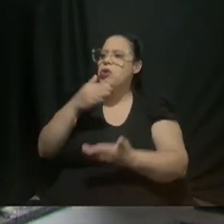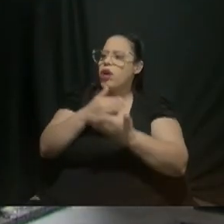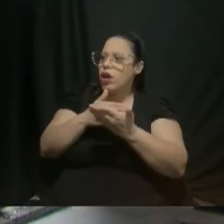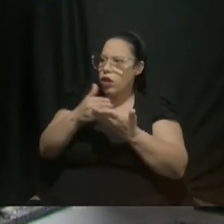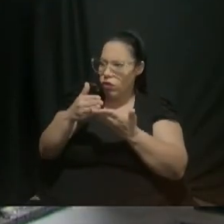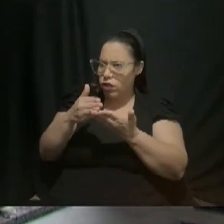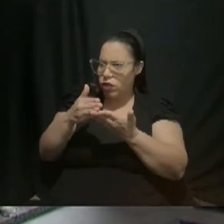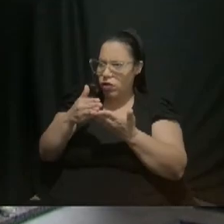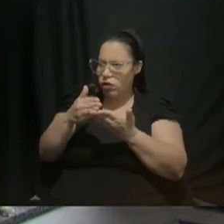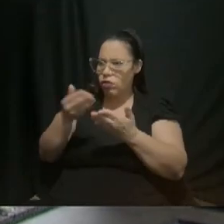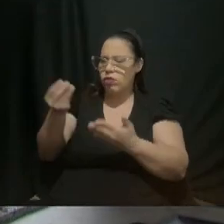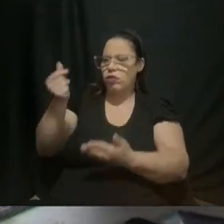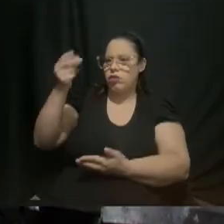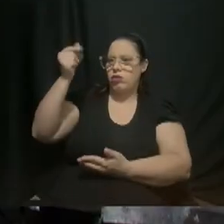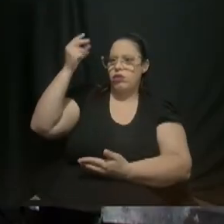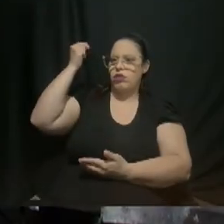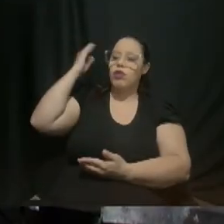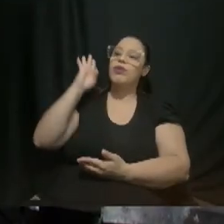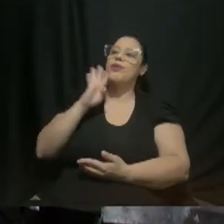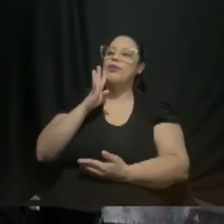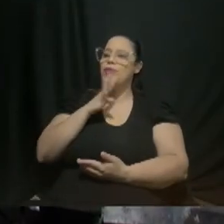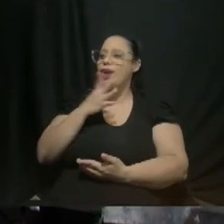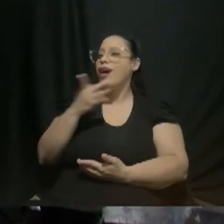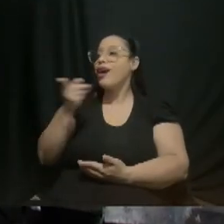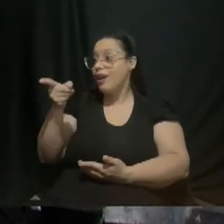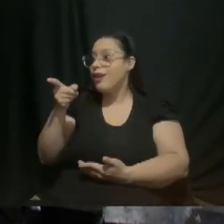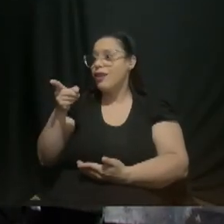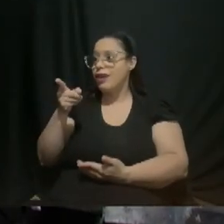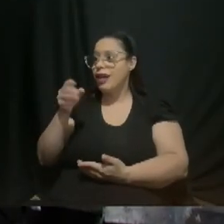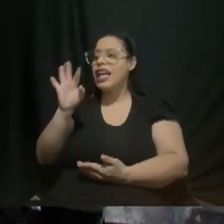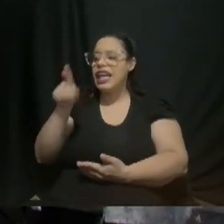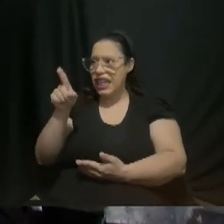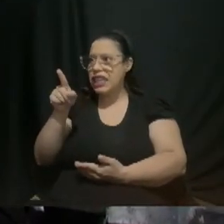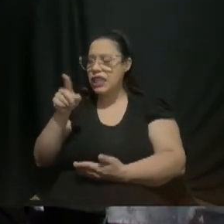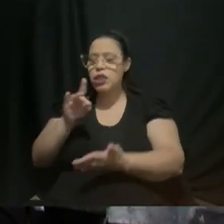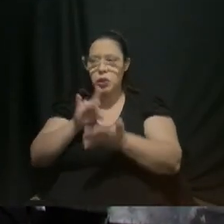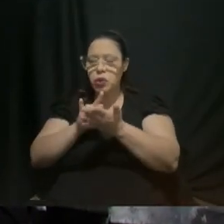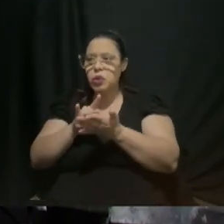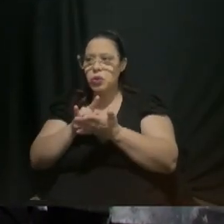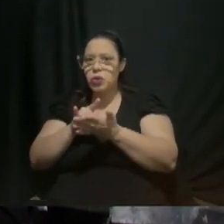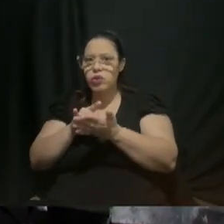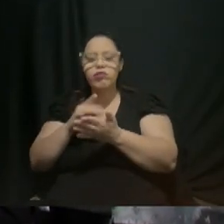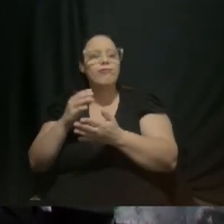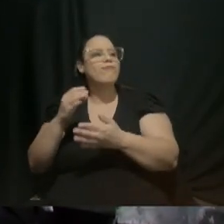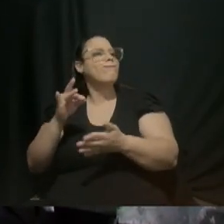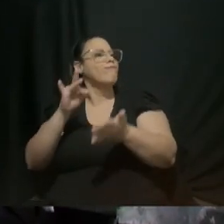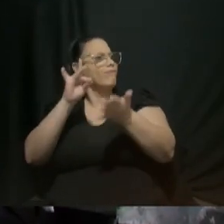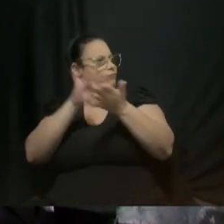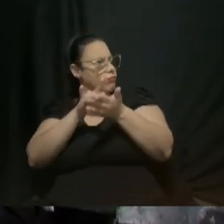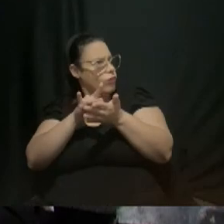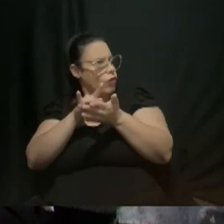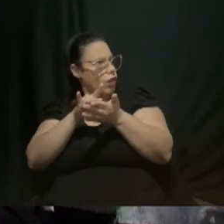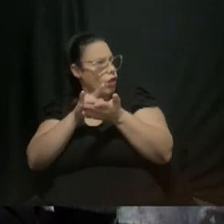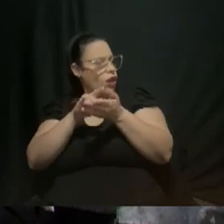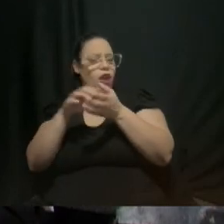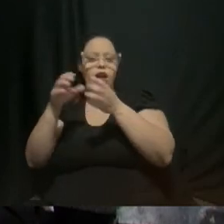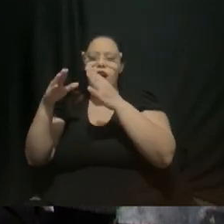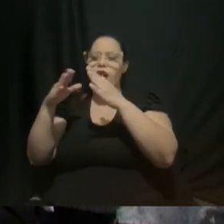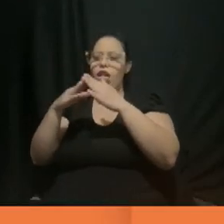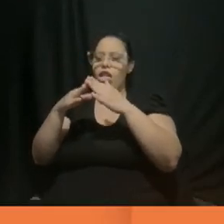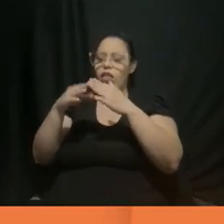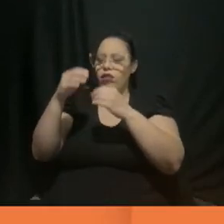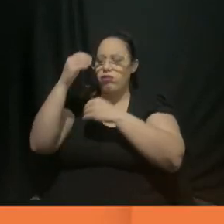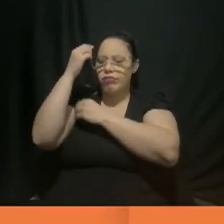no barzinho, lá, verdade, né? Isso mesmo. É isso, não é? Assim, de verdade, lá onde eu morava, nunca veio passar pela minha cabeça que eu ia trabalhar na